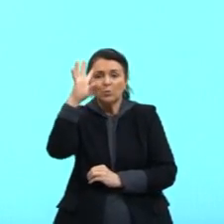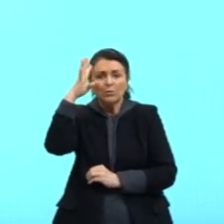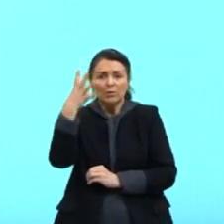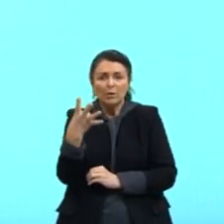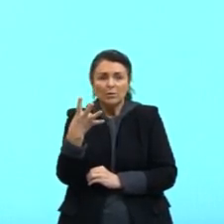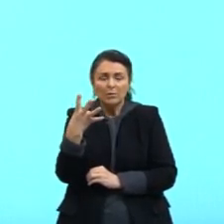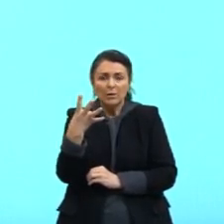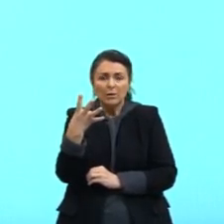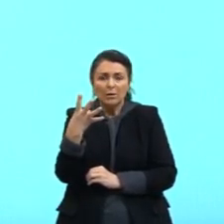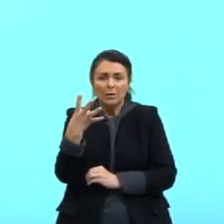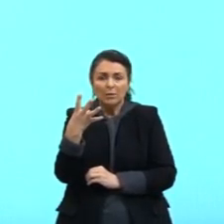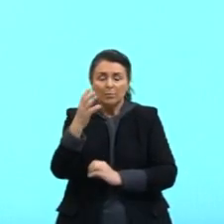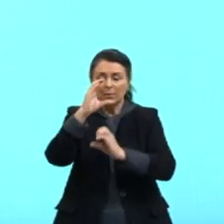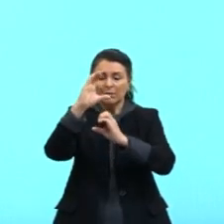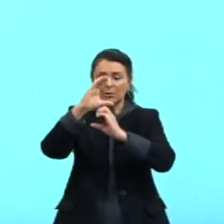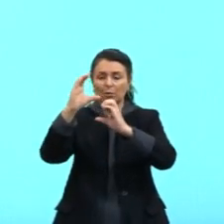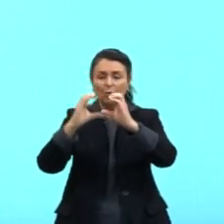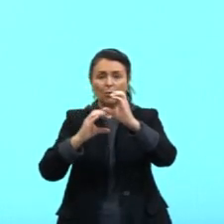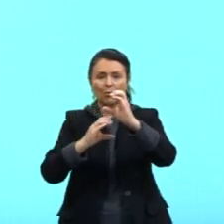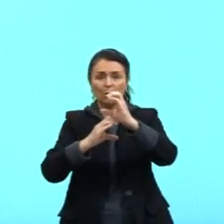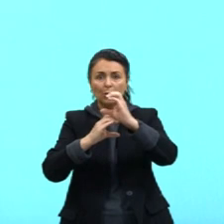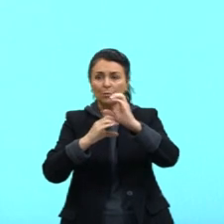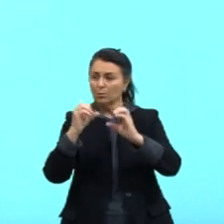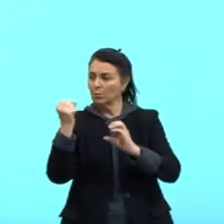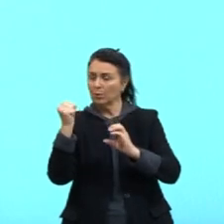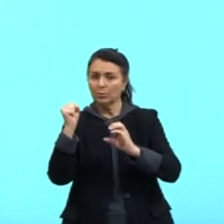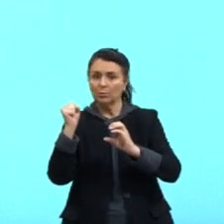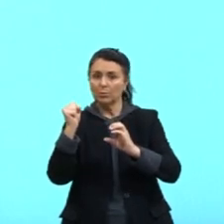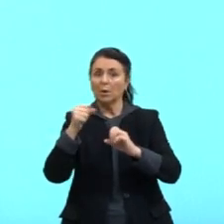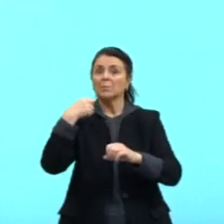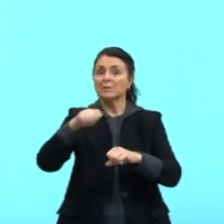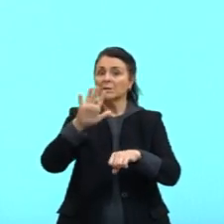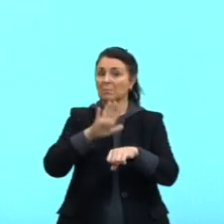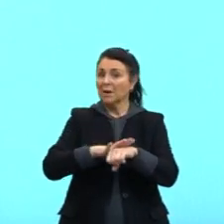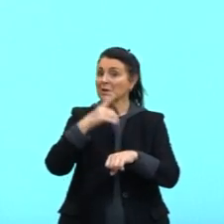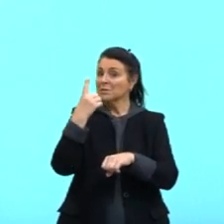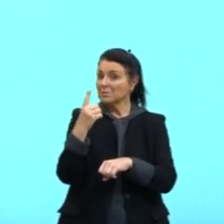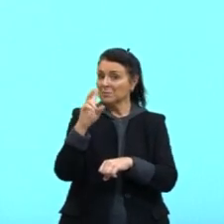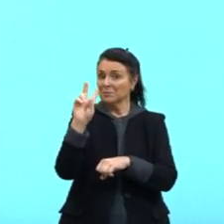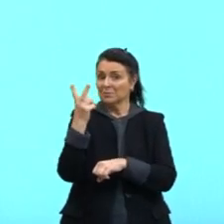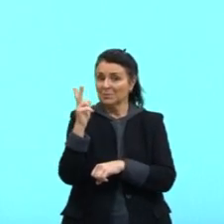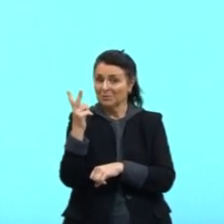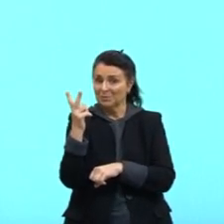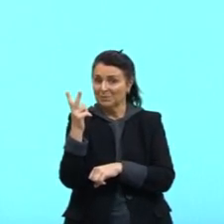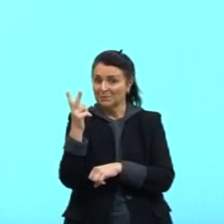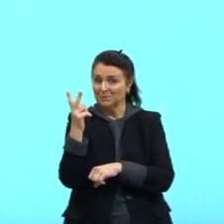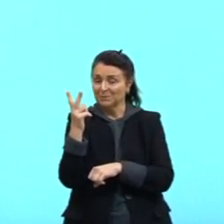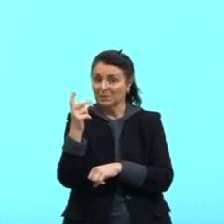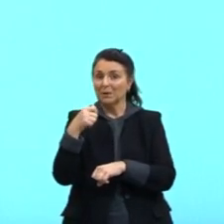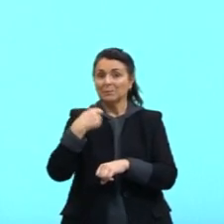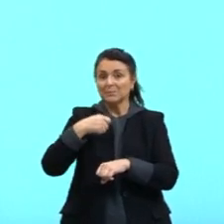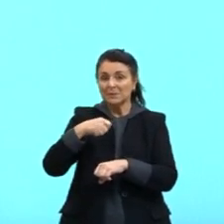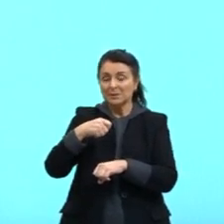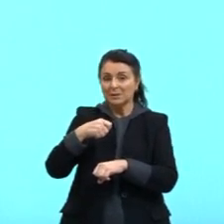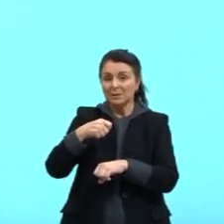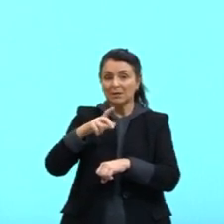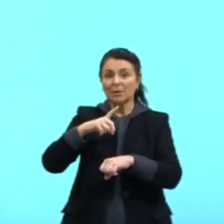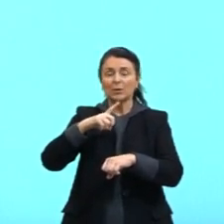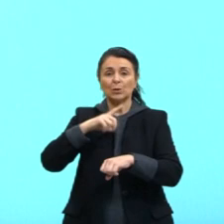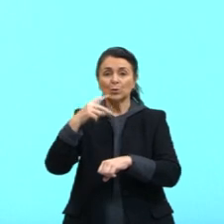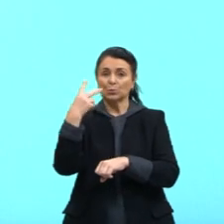esse impasse de formar os oito acionando outro hidrogênio na ligando dois hidrogênio o oxigênio formando